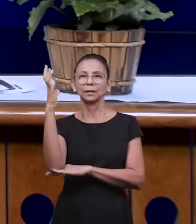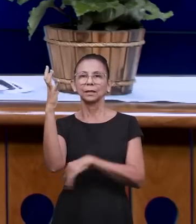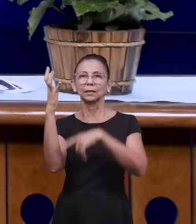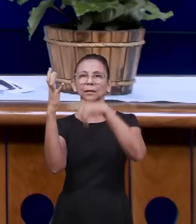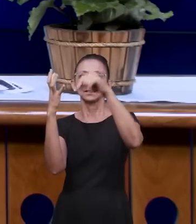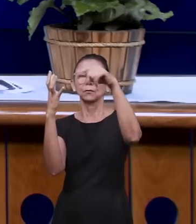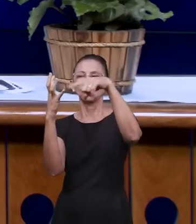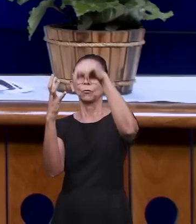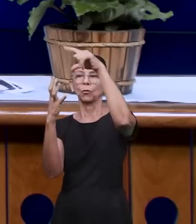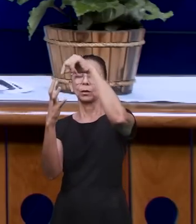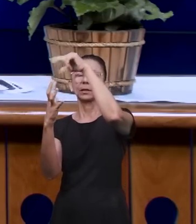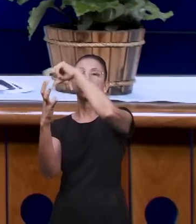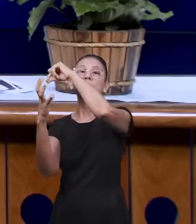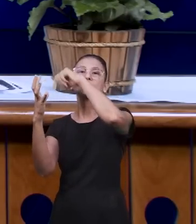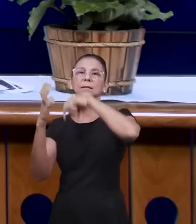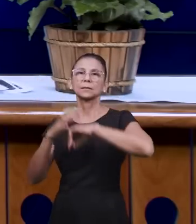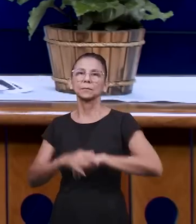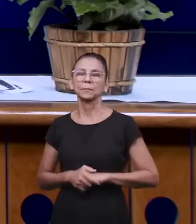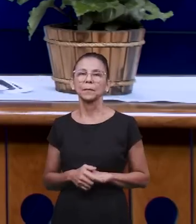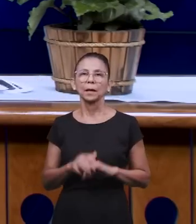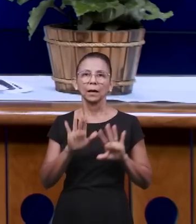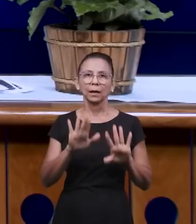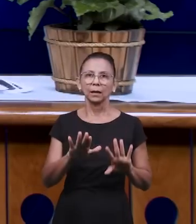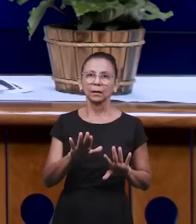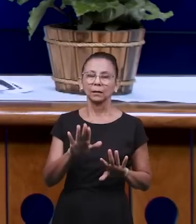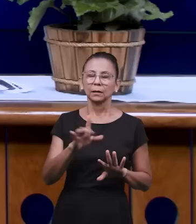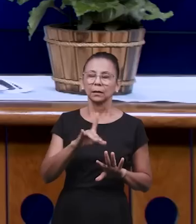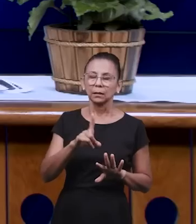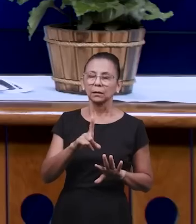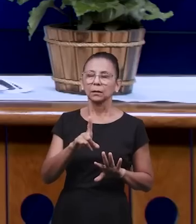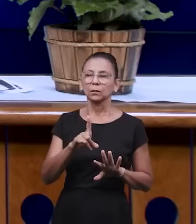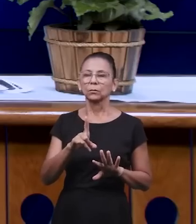Vamos ver o plano de Deus através dos séculos.